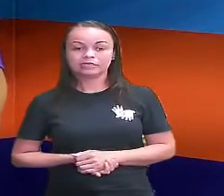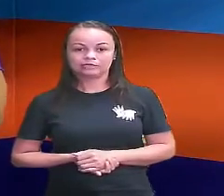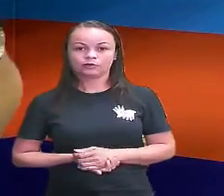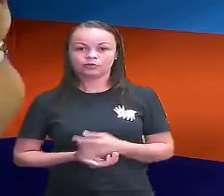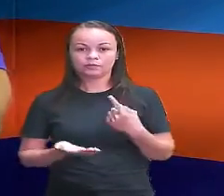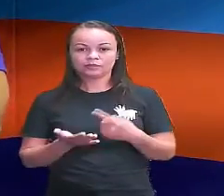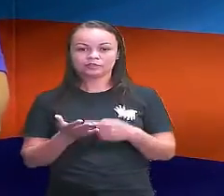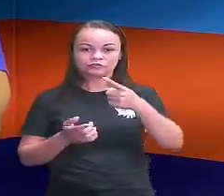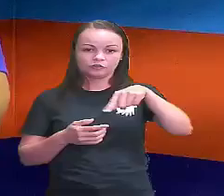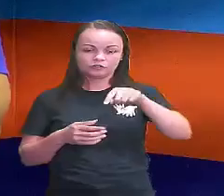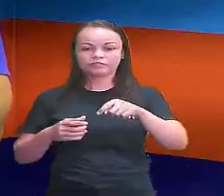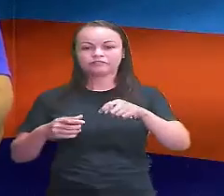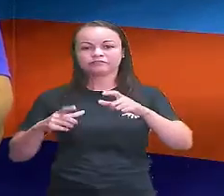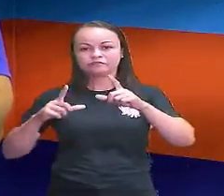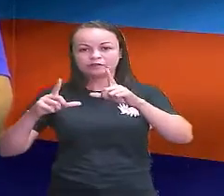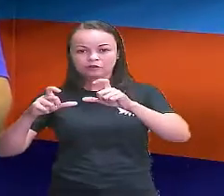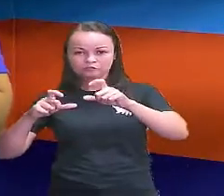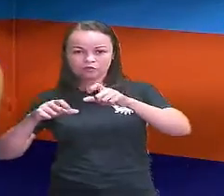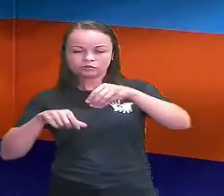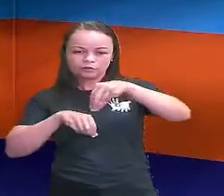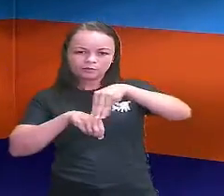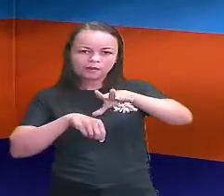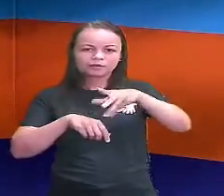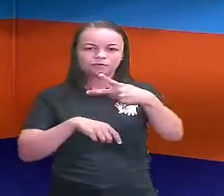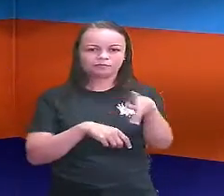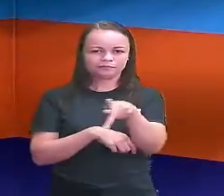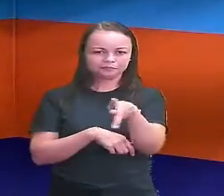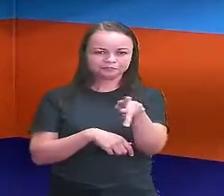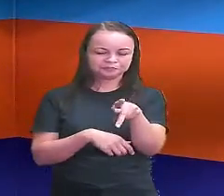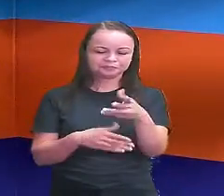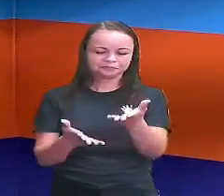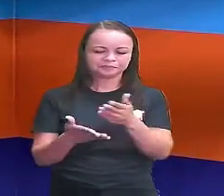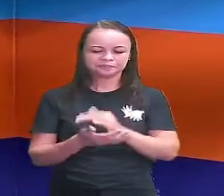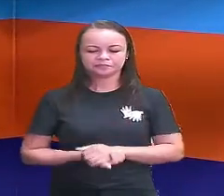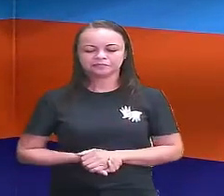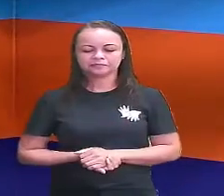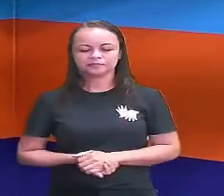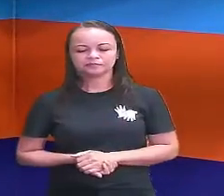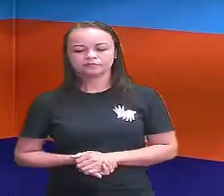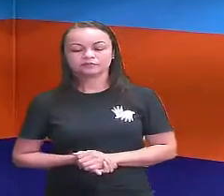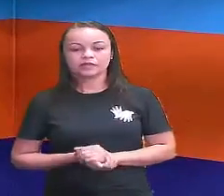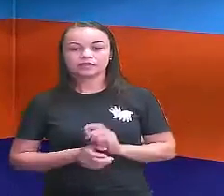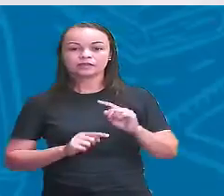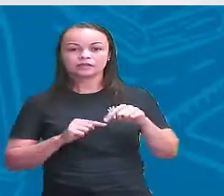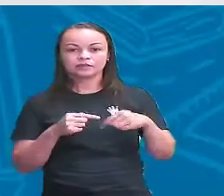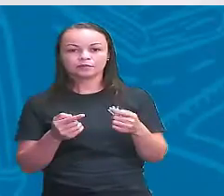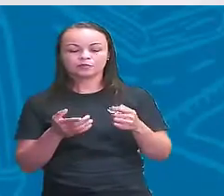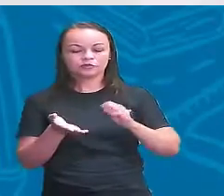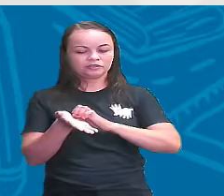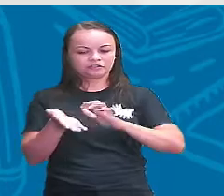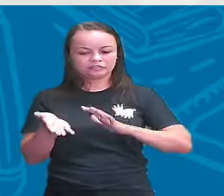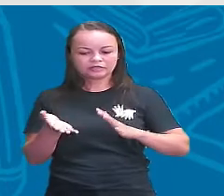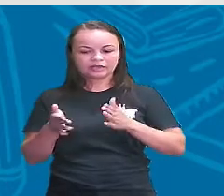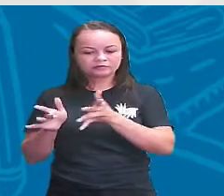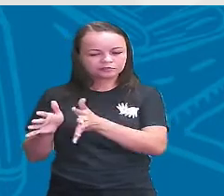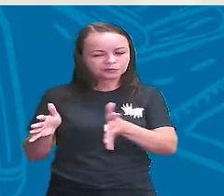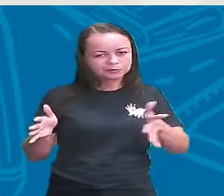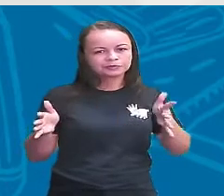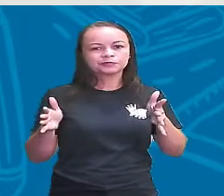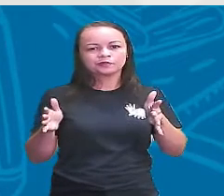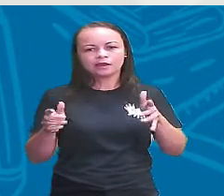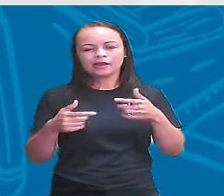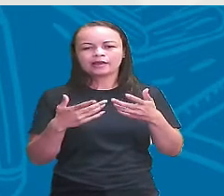uma foto e manda para a tua professora, tá bom? Olha só. Depois da atividade a gente vai continuar, tá? Que tem mais